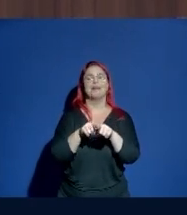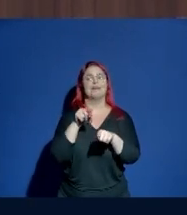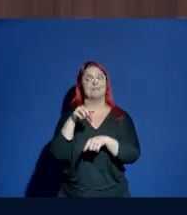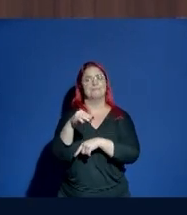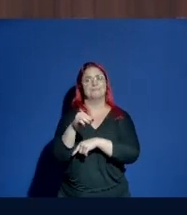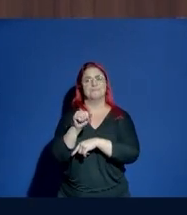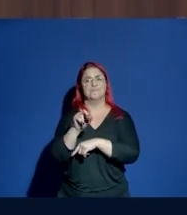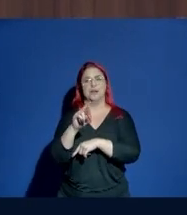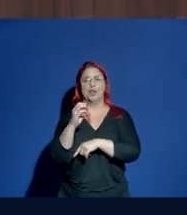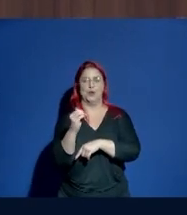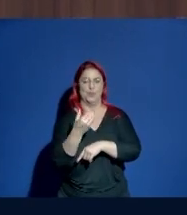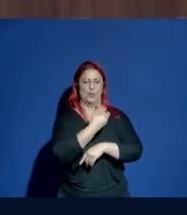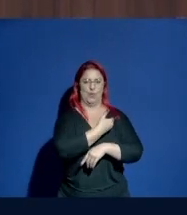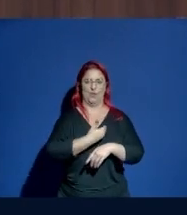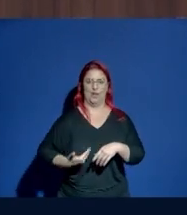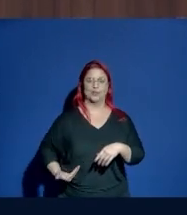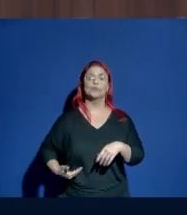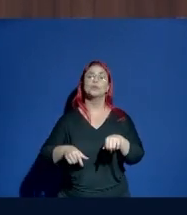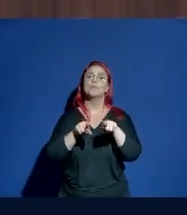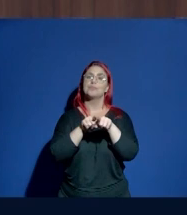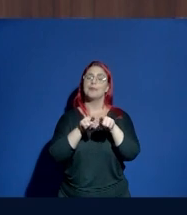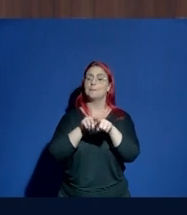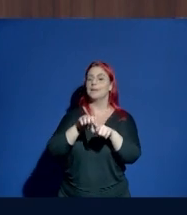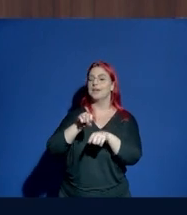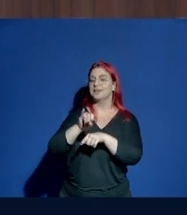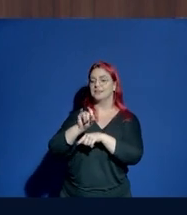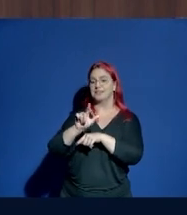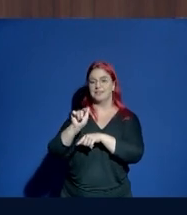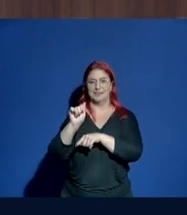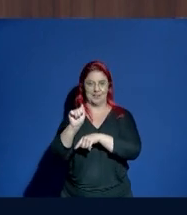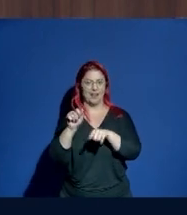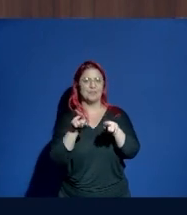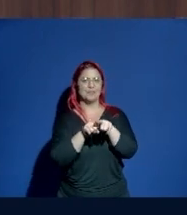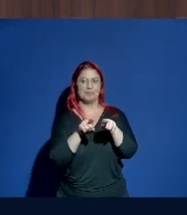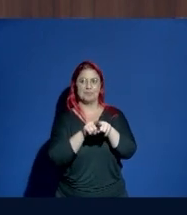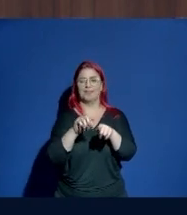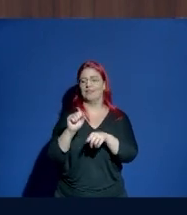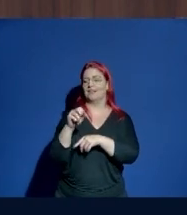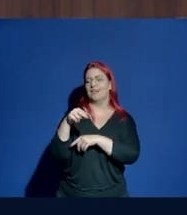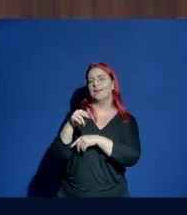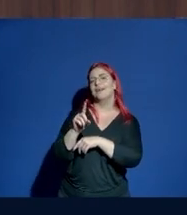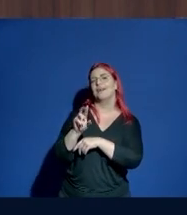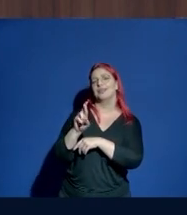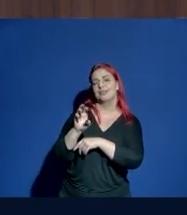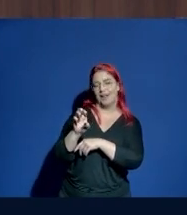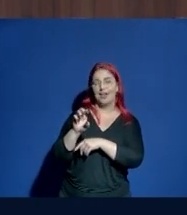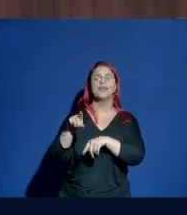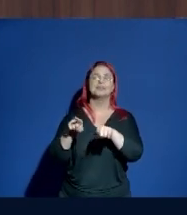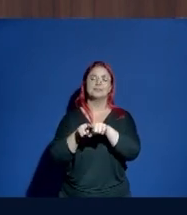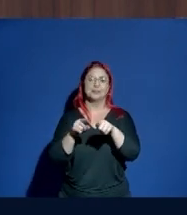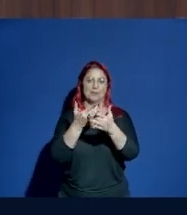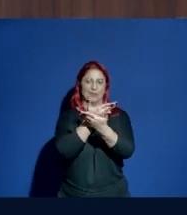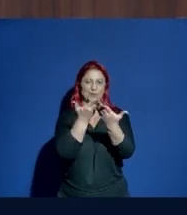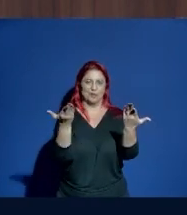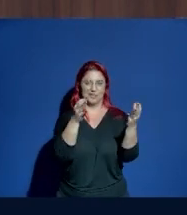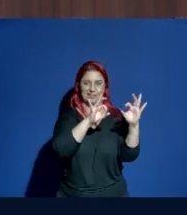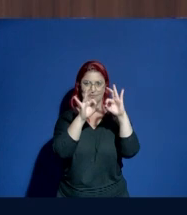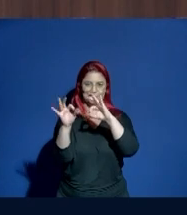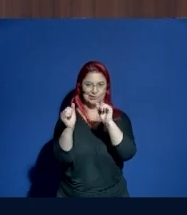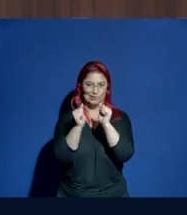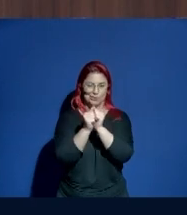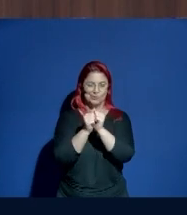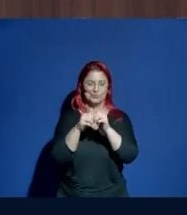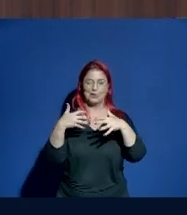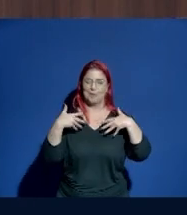né cumprimentar a Sila cumprimentar o André Esteves na pessoa do André todo mundo que nos acompanha aqui no dia de hoje uma alegria